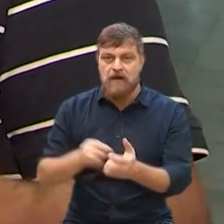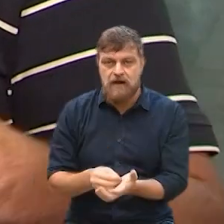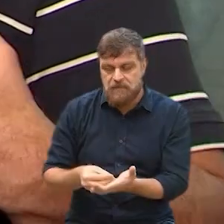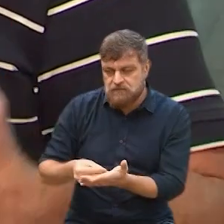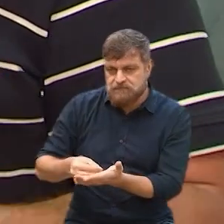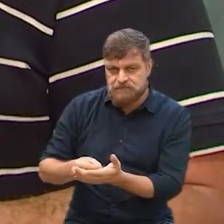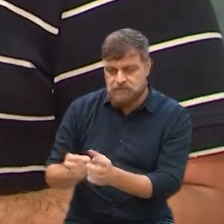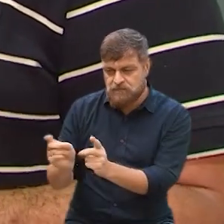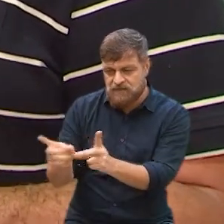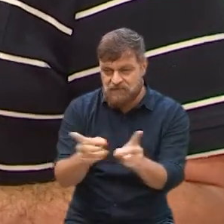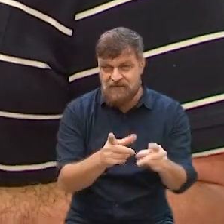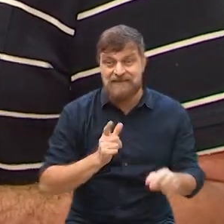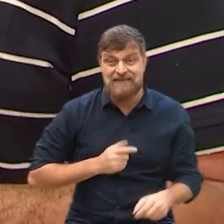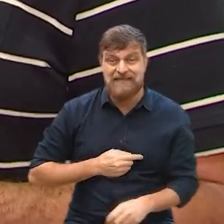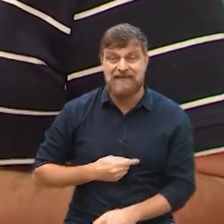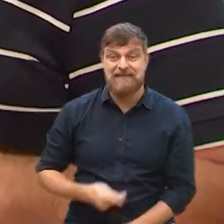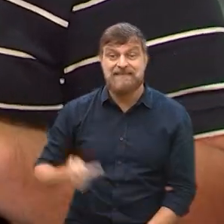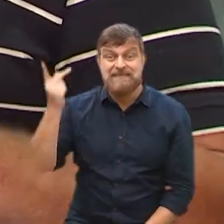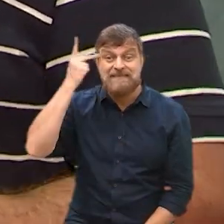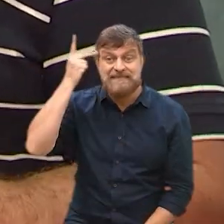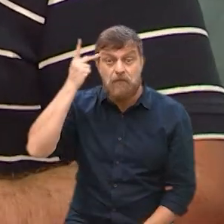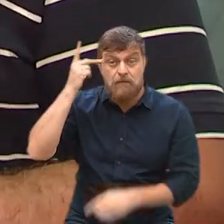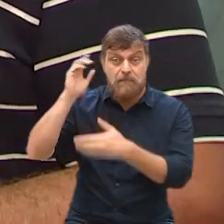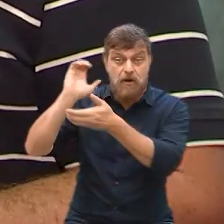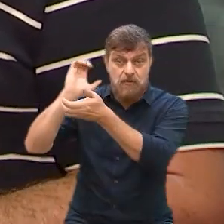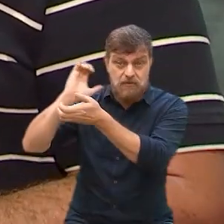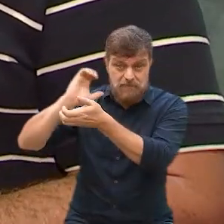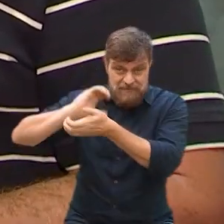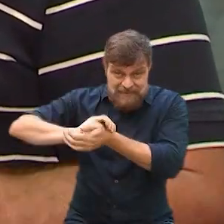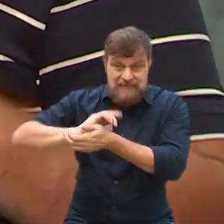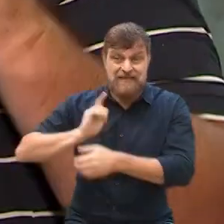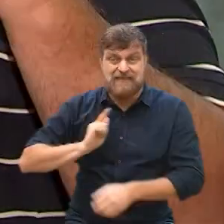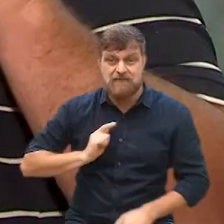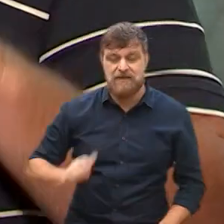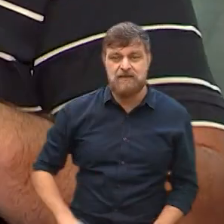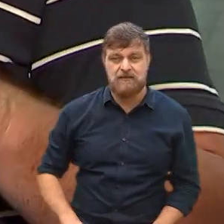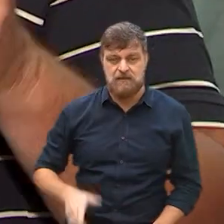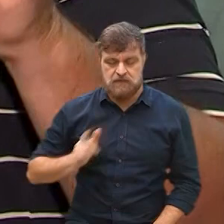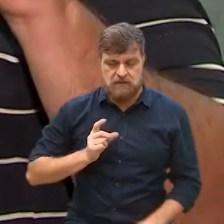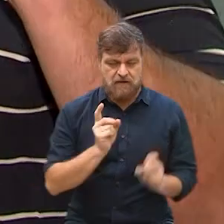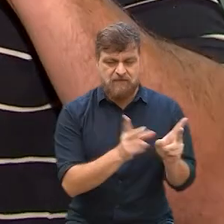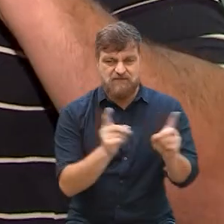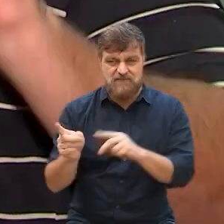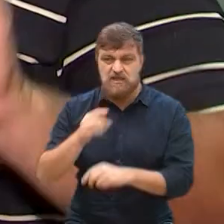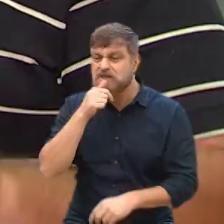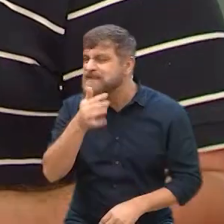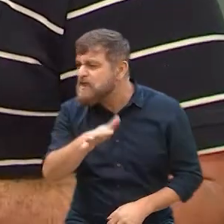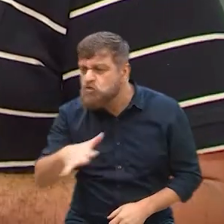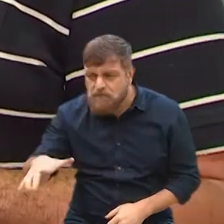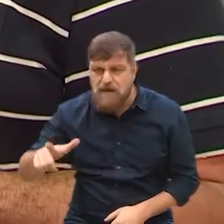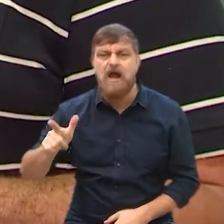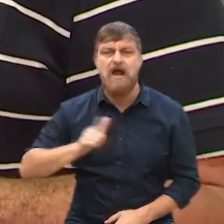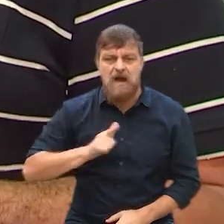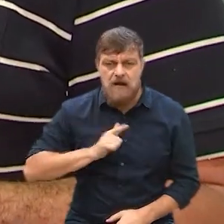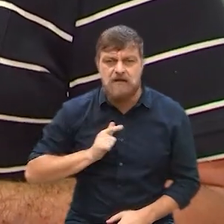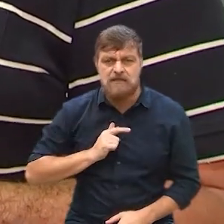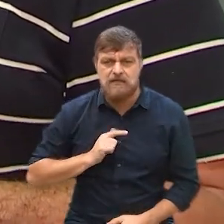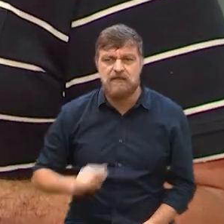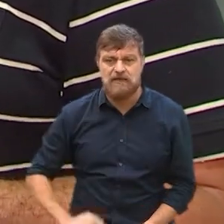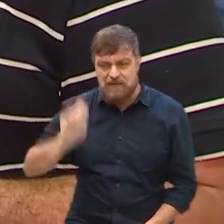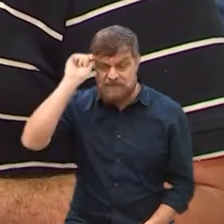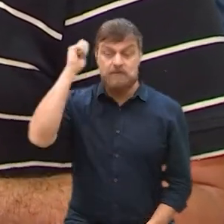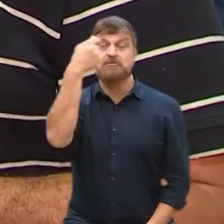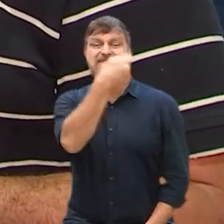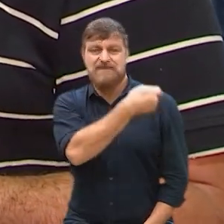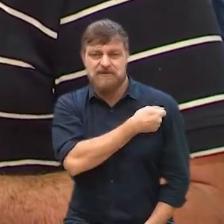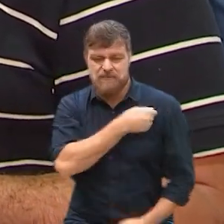parceiro que faz o estado de São Paulo inteiro, menos São Paulo e ABC, mas faz desde o litoral até a região de São José do Rio Preto. Então